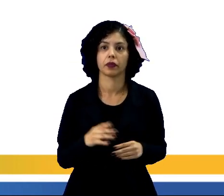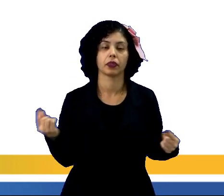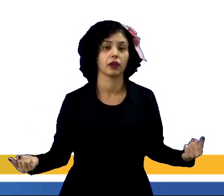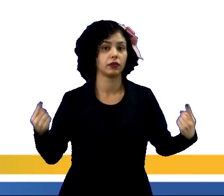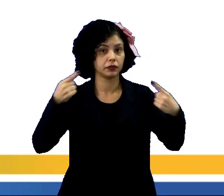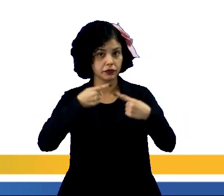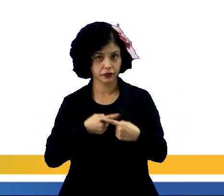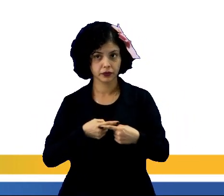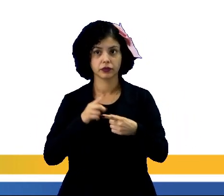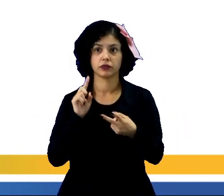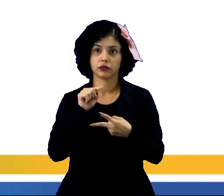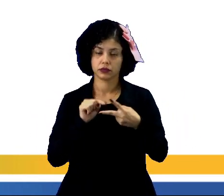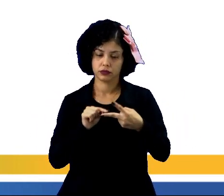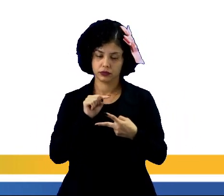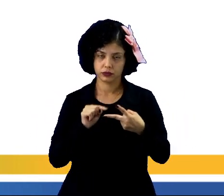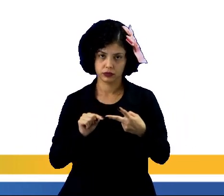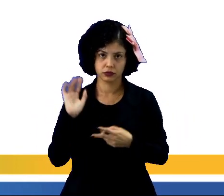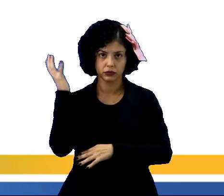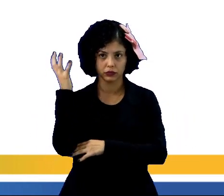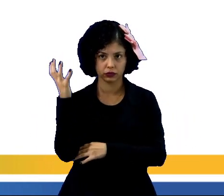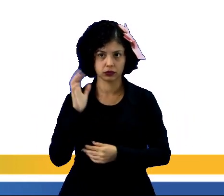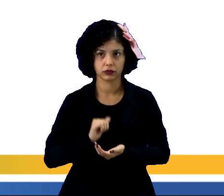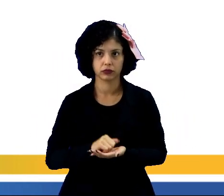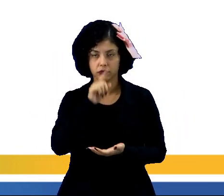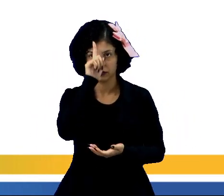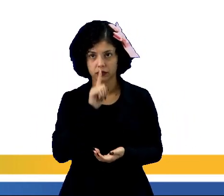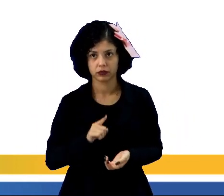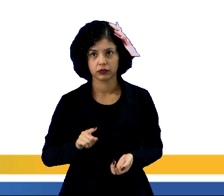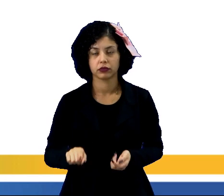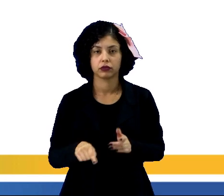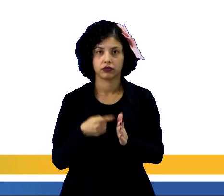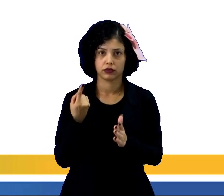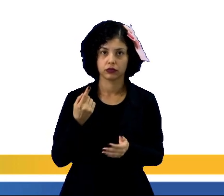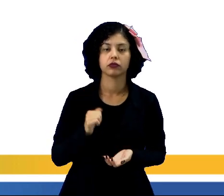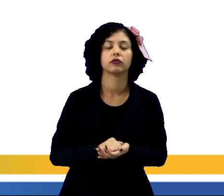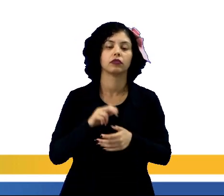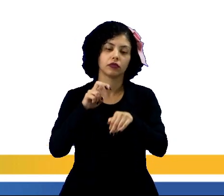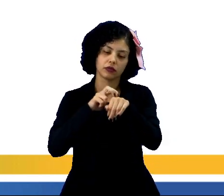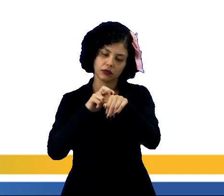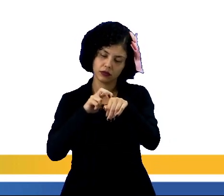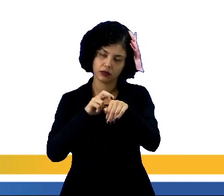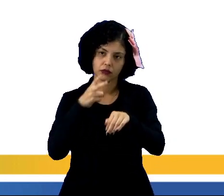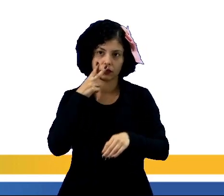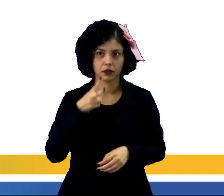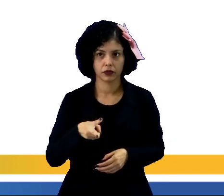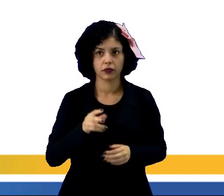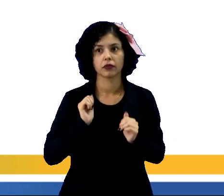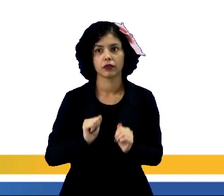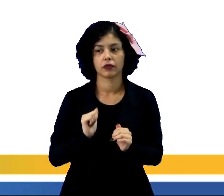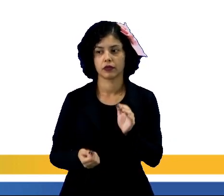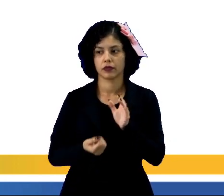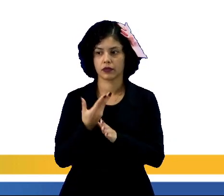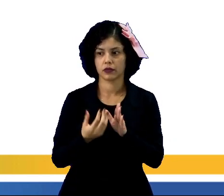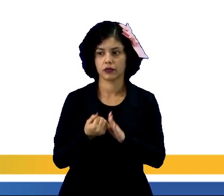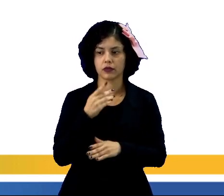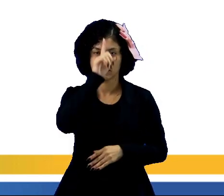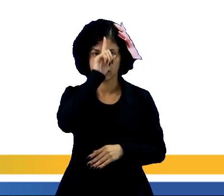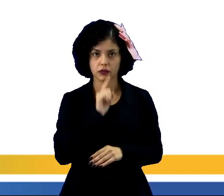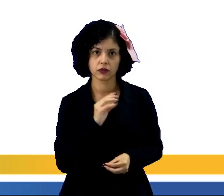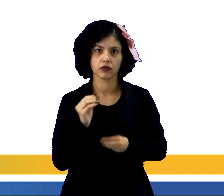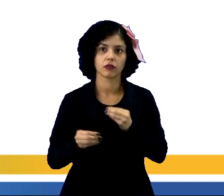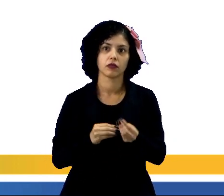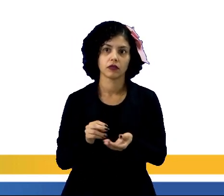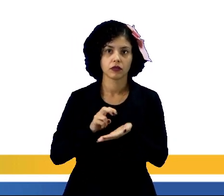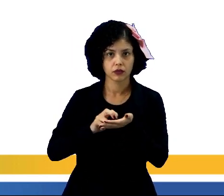permitir a autofecundação das plantas com sementes amarelas da primeira geração, ele viu que poderiam ser produzidas tanto